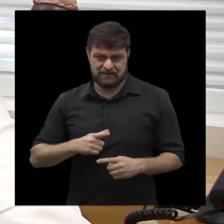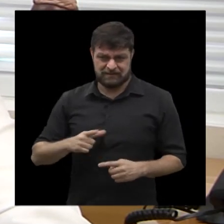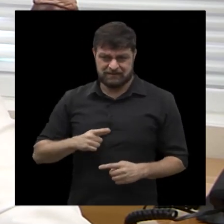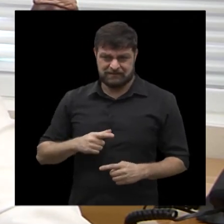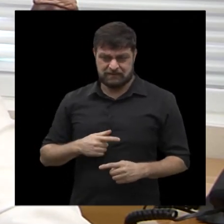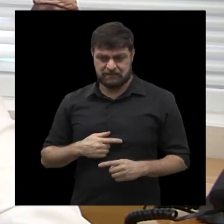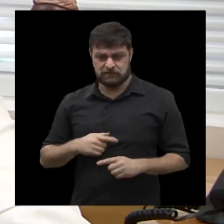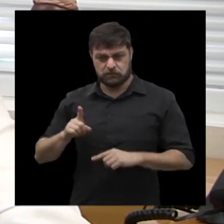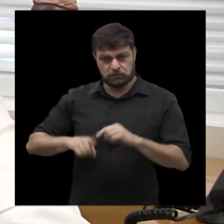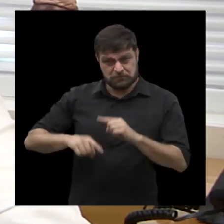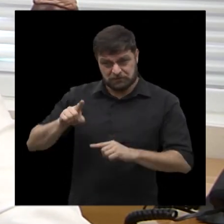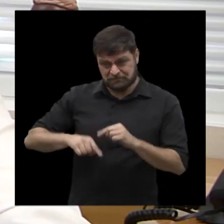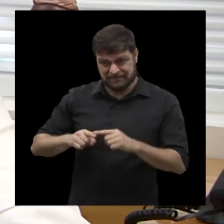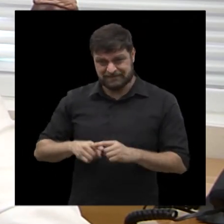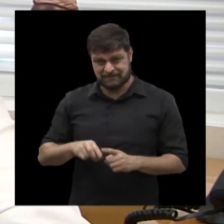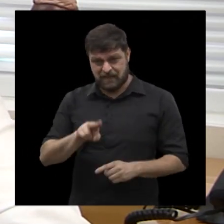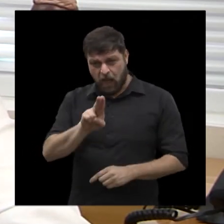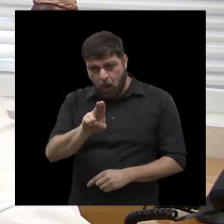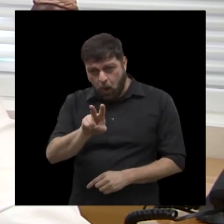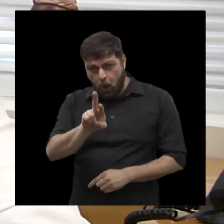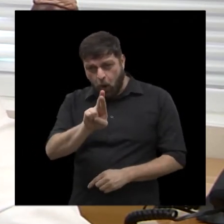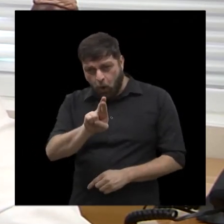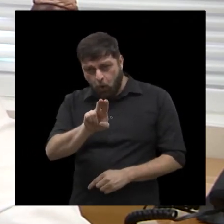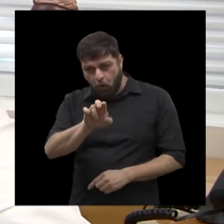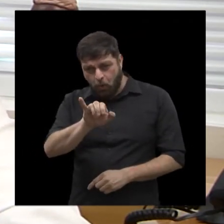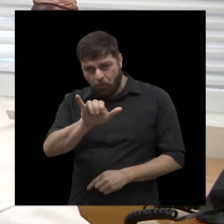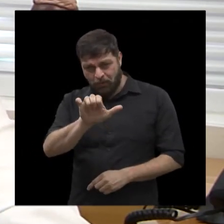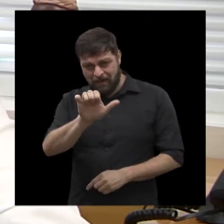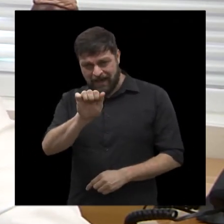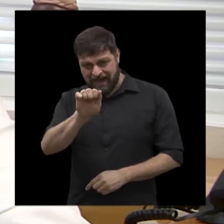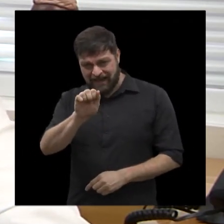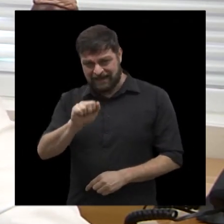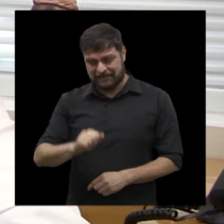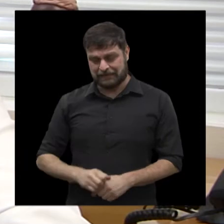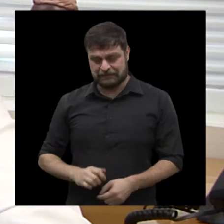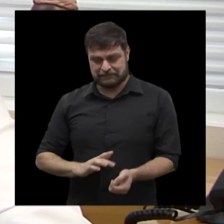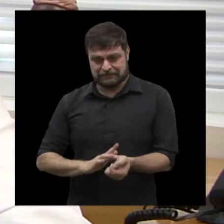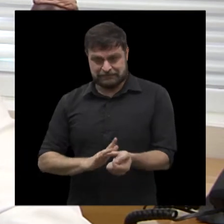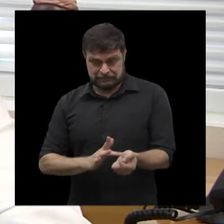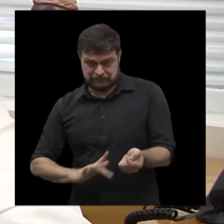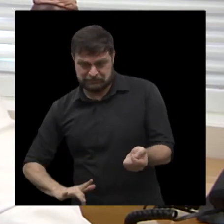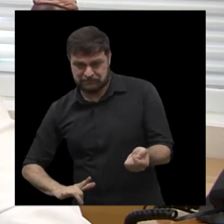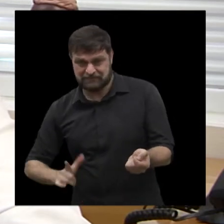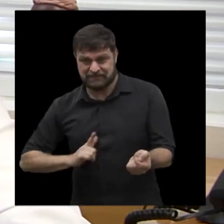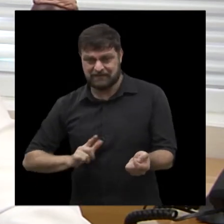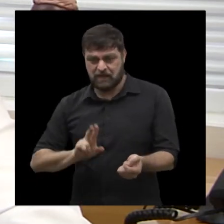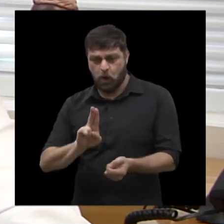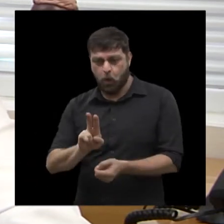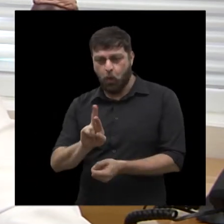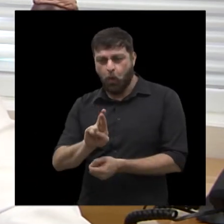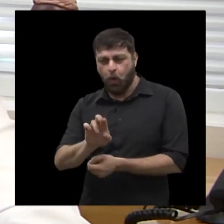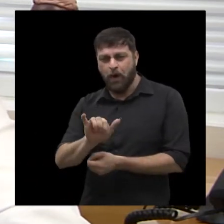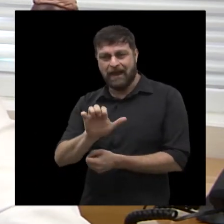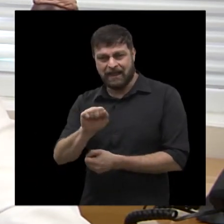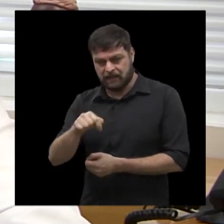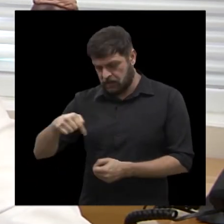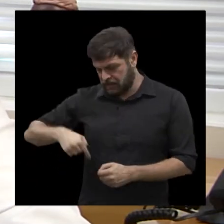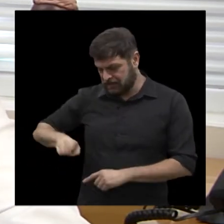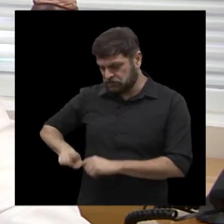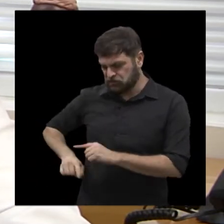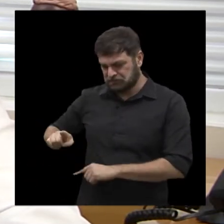substância nitrogenada, da ureia, que começa a ficar um pouquinho mais alta no sangue. Que a ureia é uma daquelas